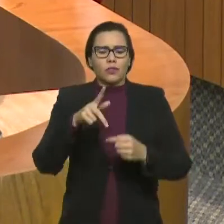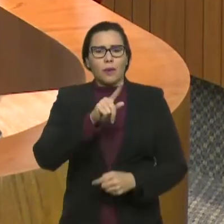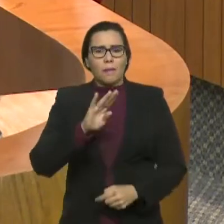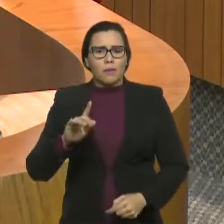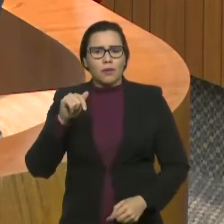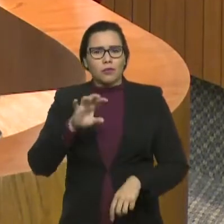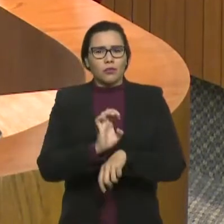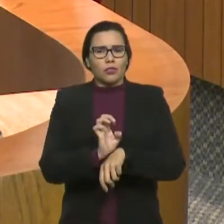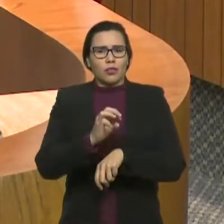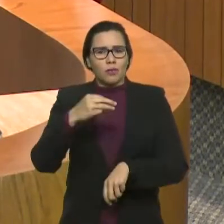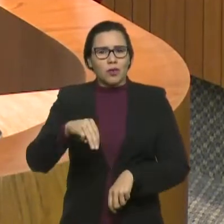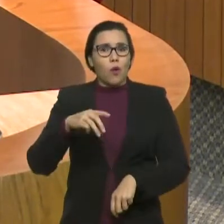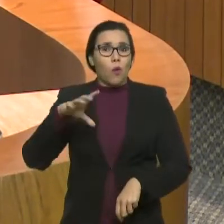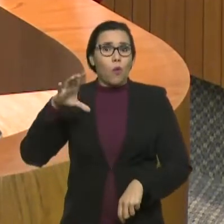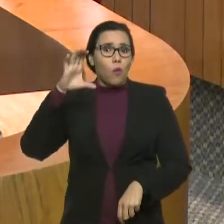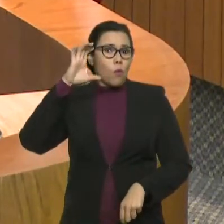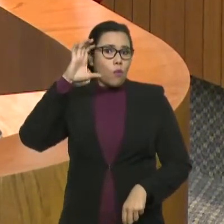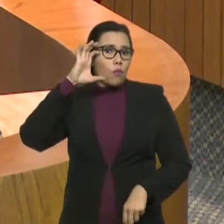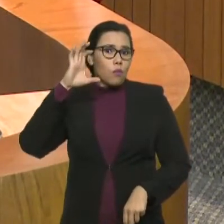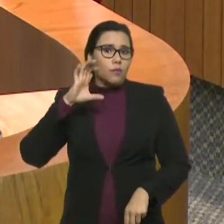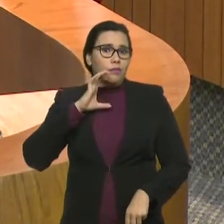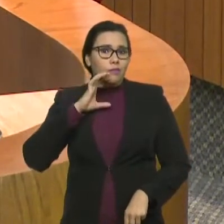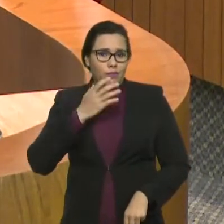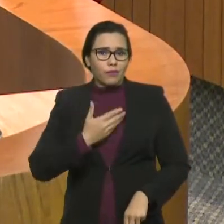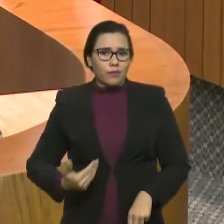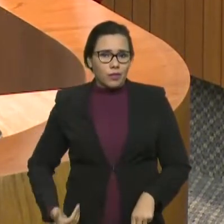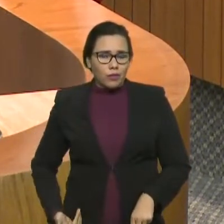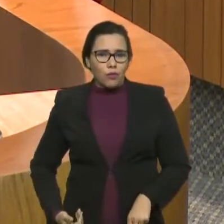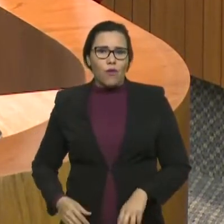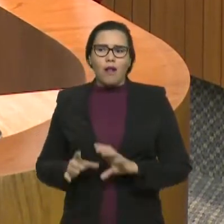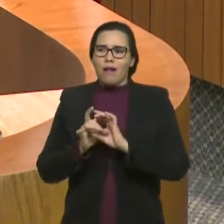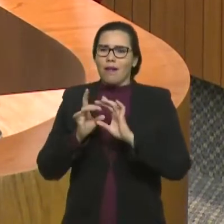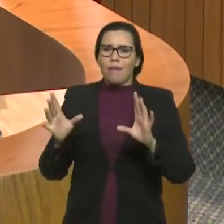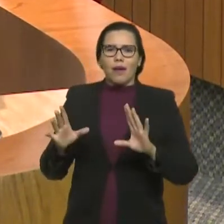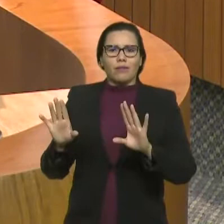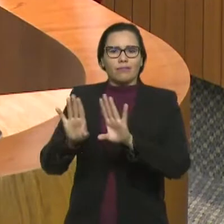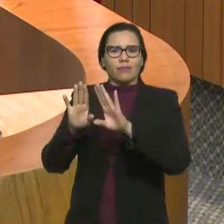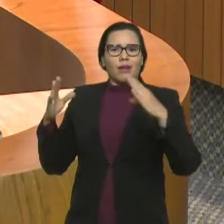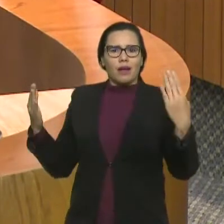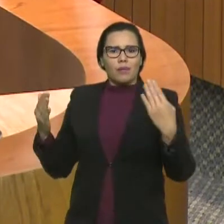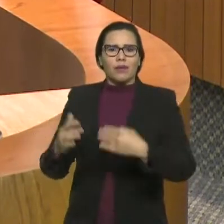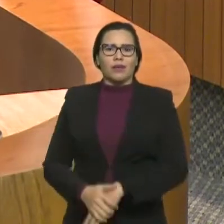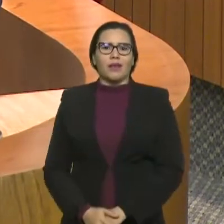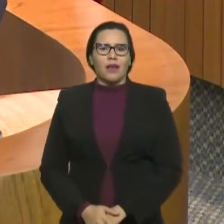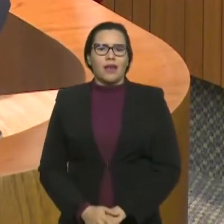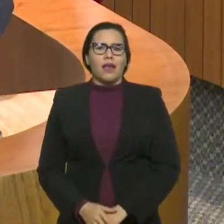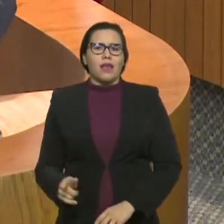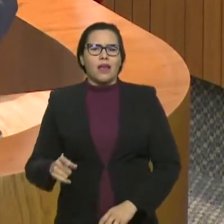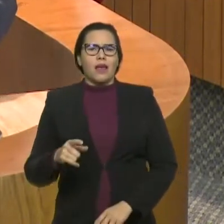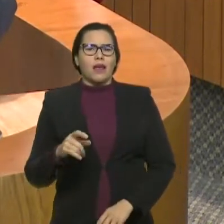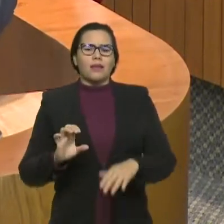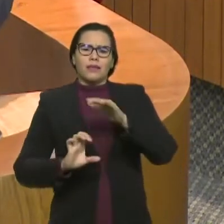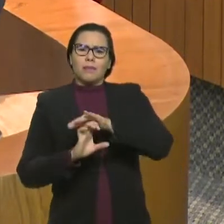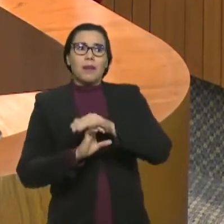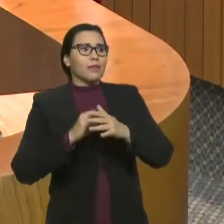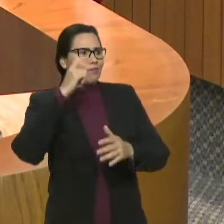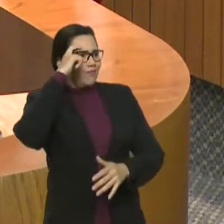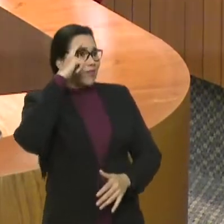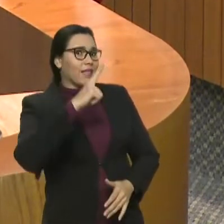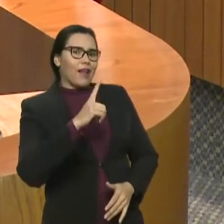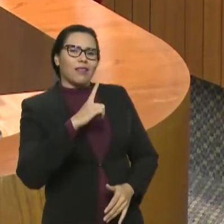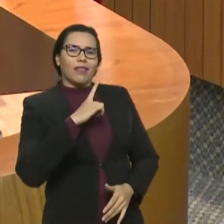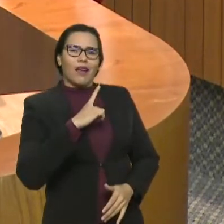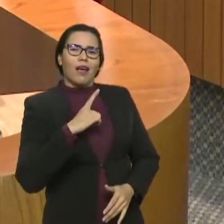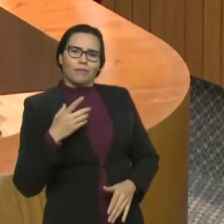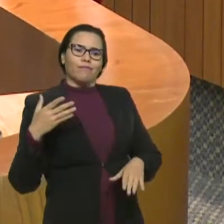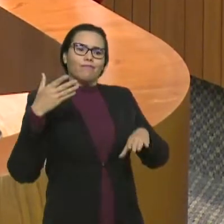Maranhão. Isto é importante. E é importante quando o governador Carlos Brandão anuncia que o governo